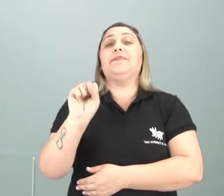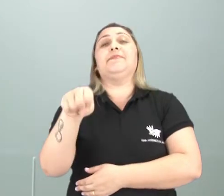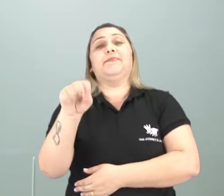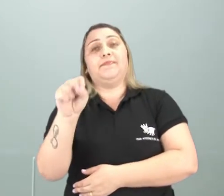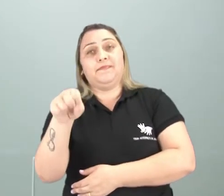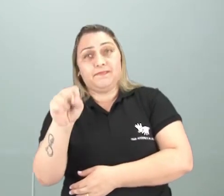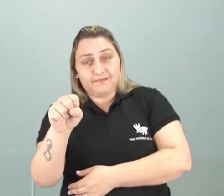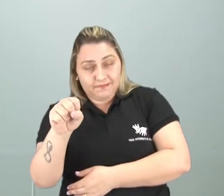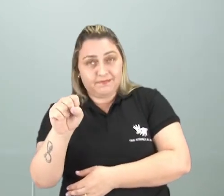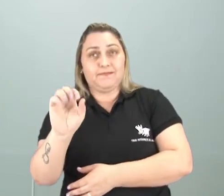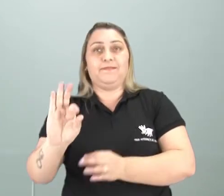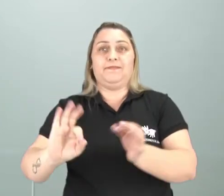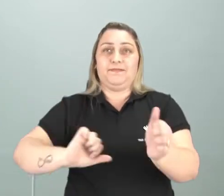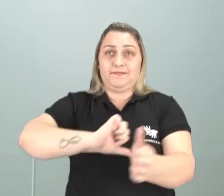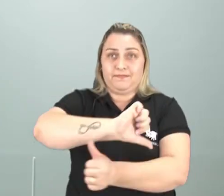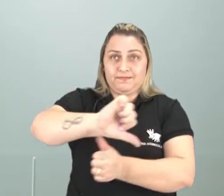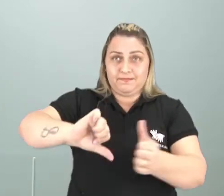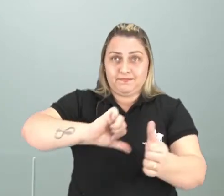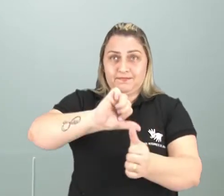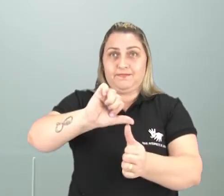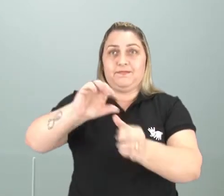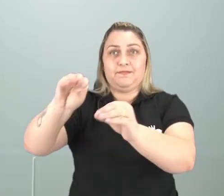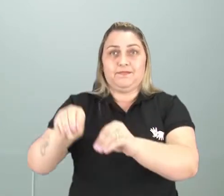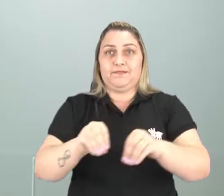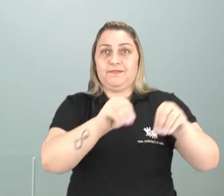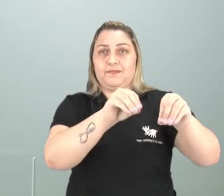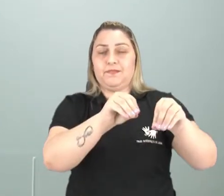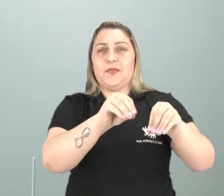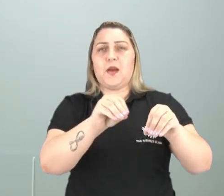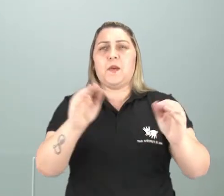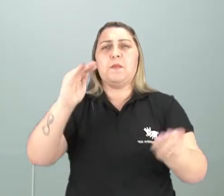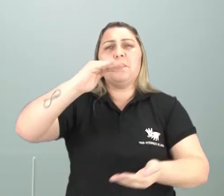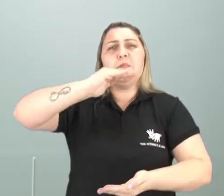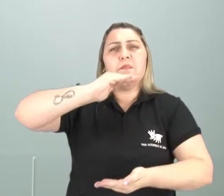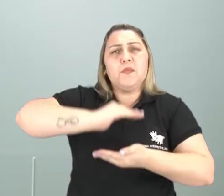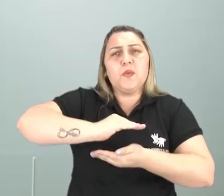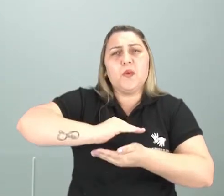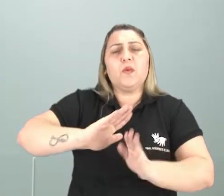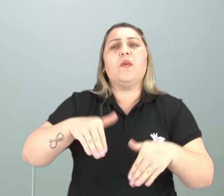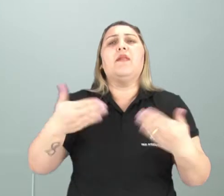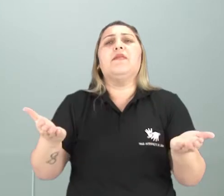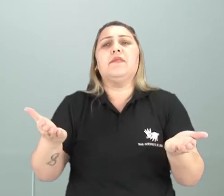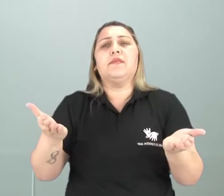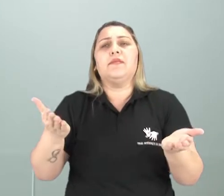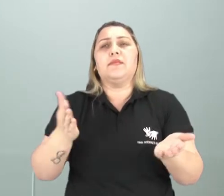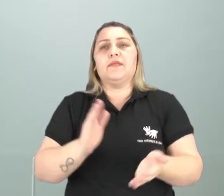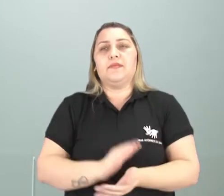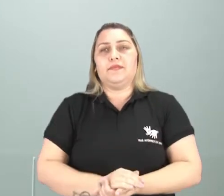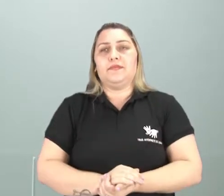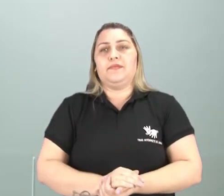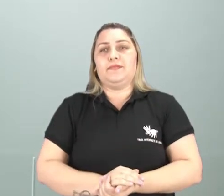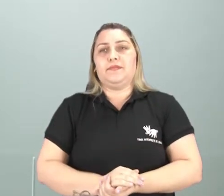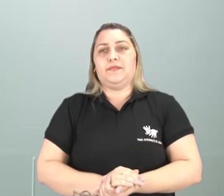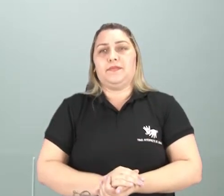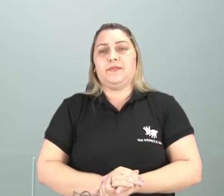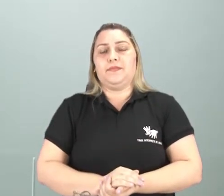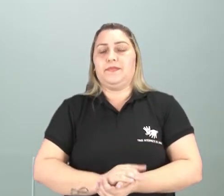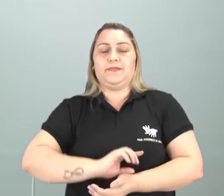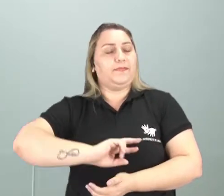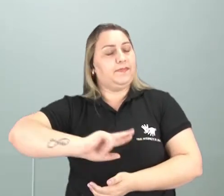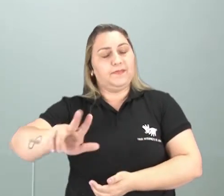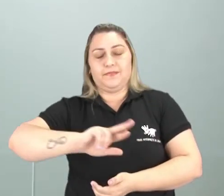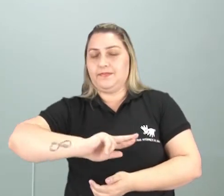esse sim muito bem e qual é o menor balão de todos esses é